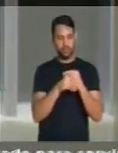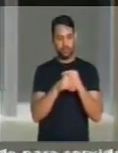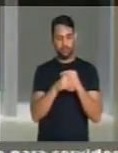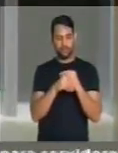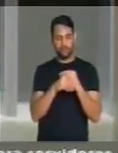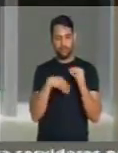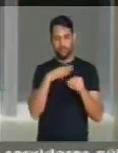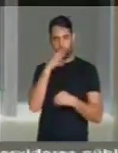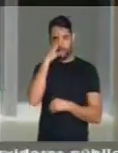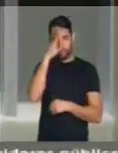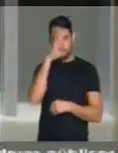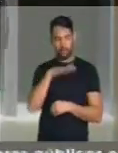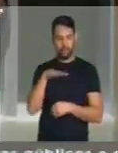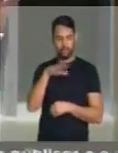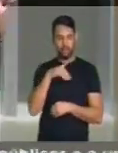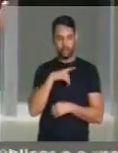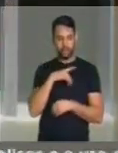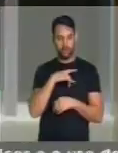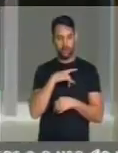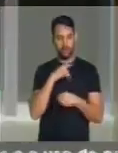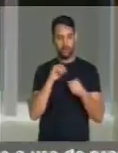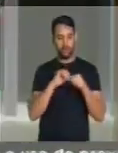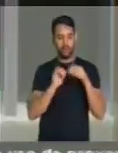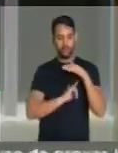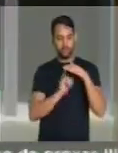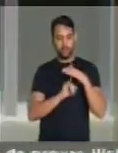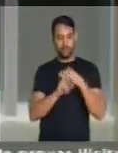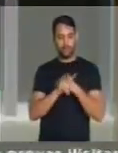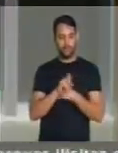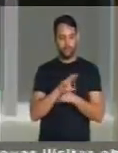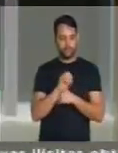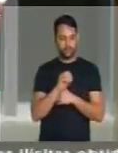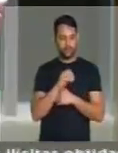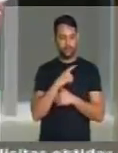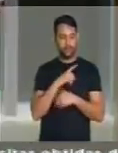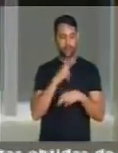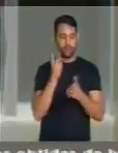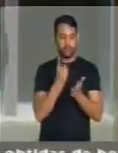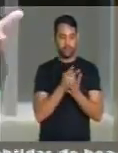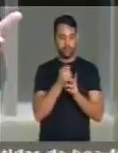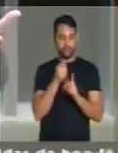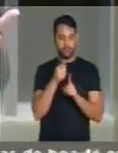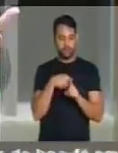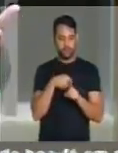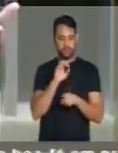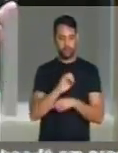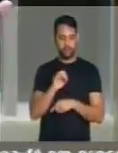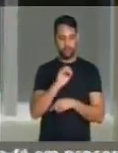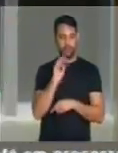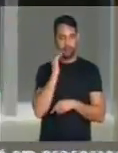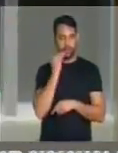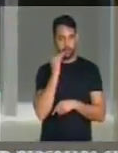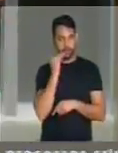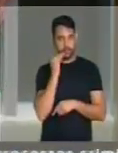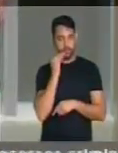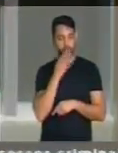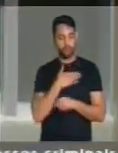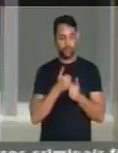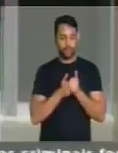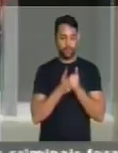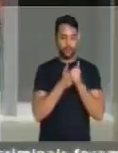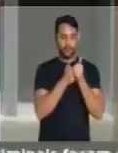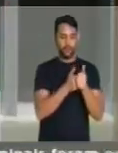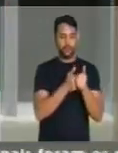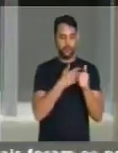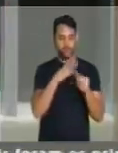parlamentares prioritariamente às instituições filantrópicas, e nesse mês do outubro rosa,